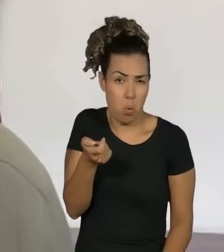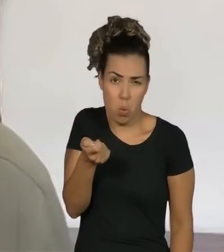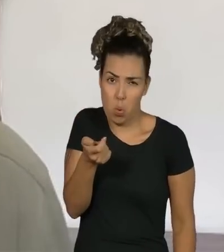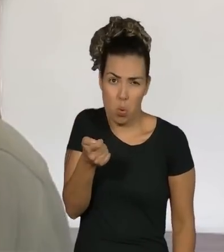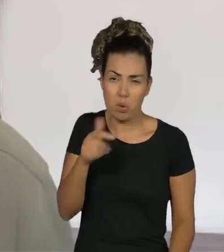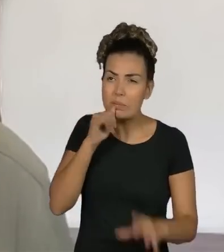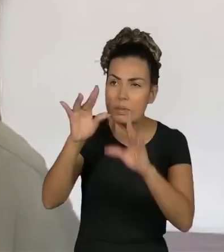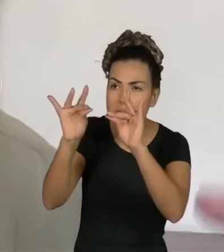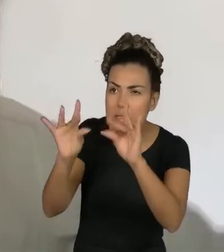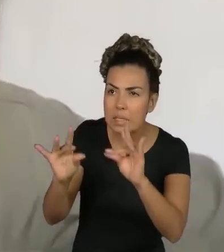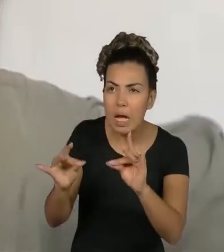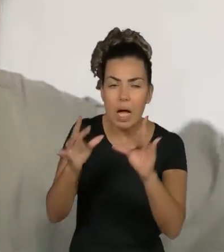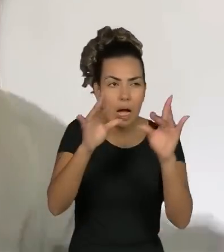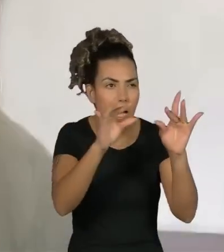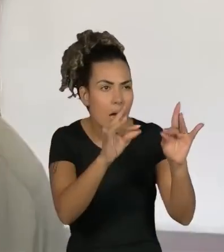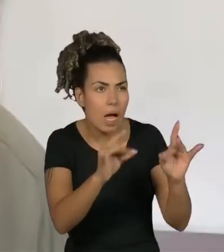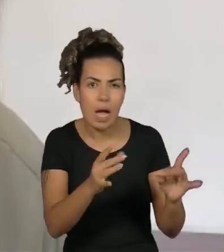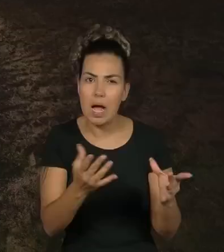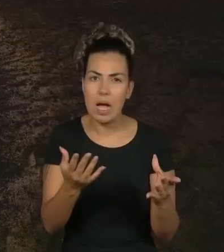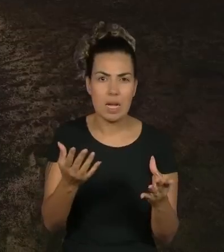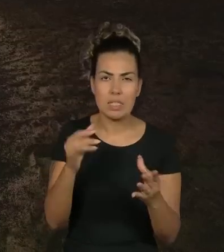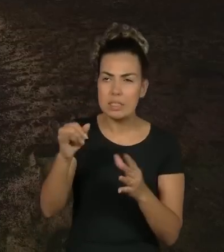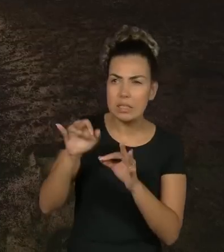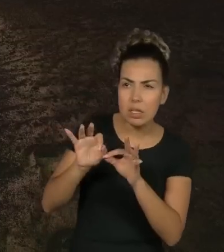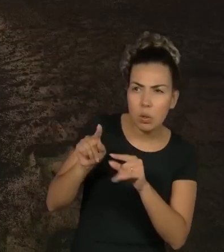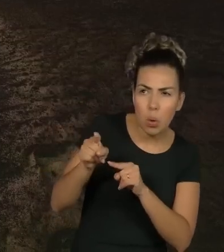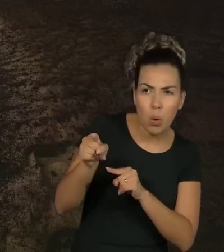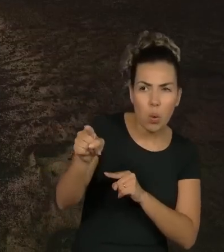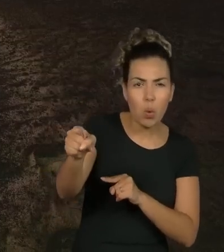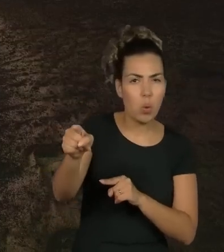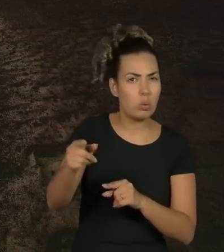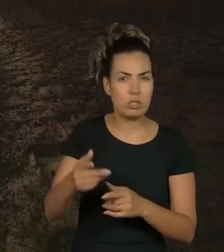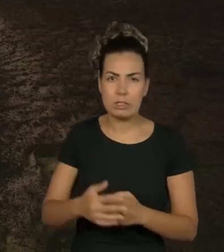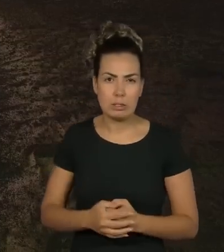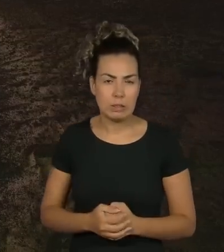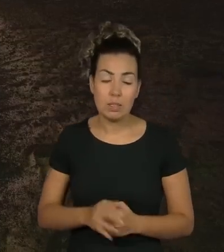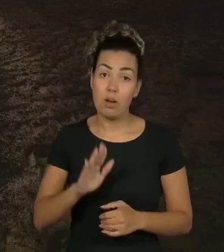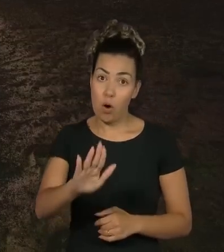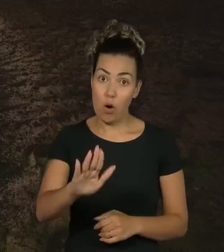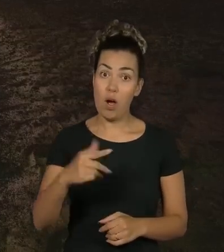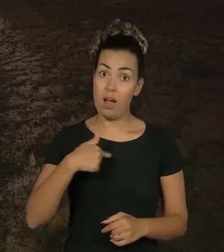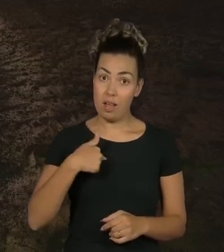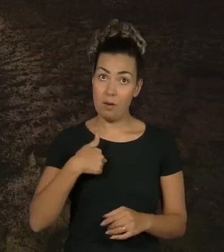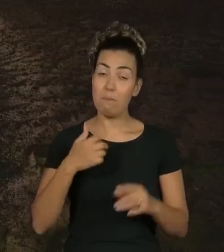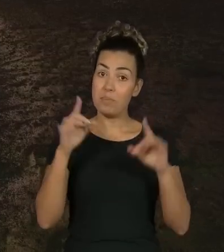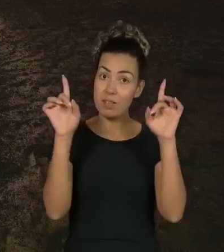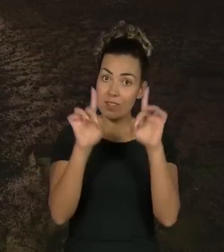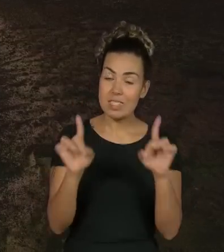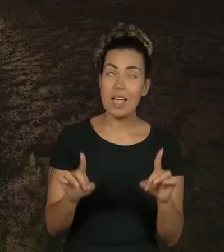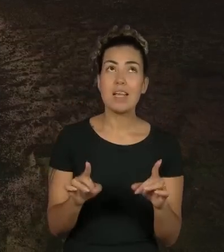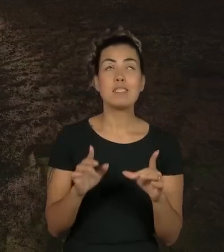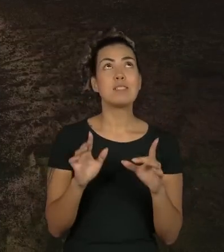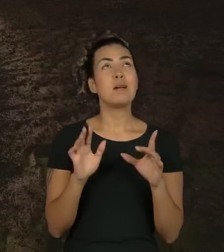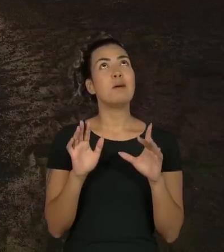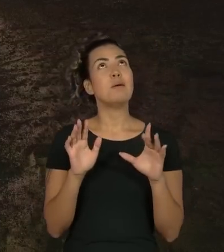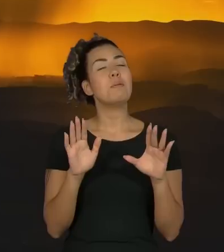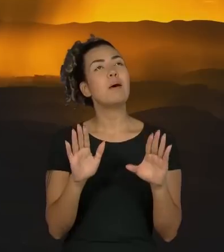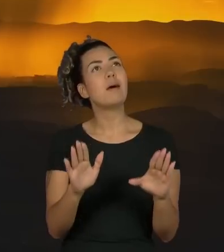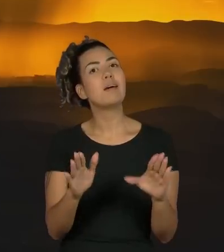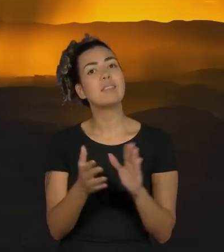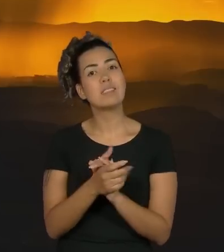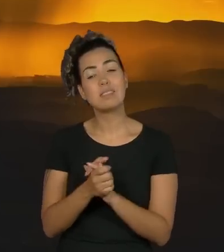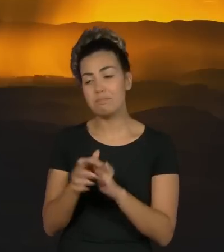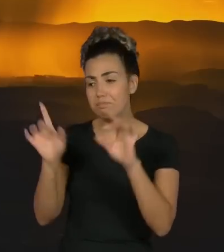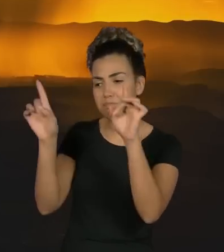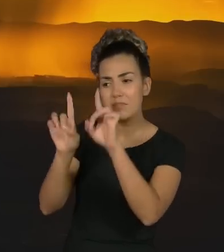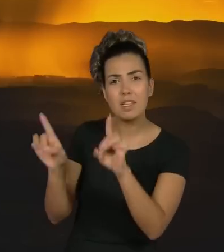detalhes de uma média e longa distância. Eu tenho uma deficiência que ela me impede